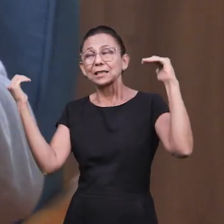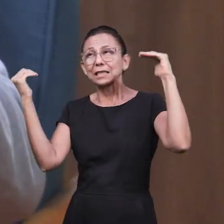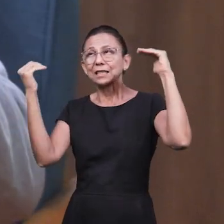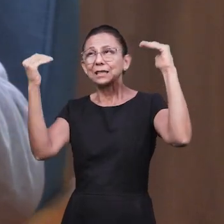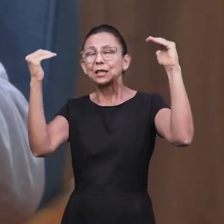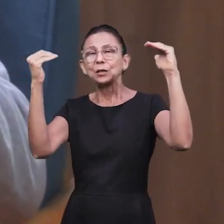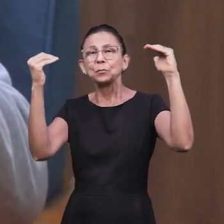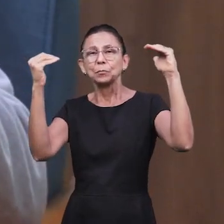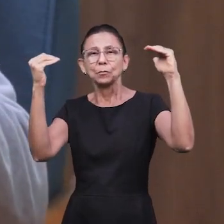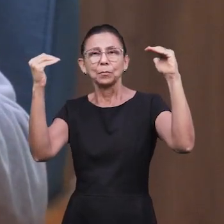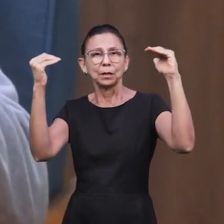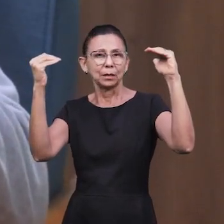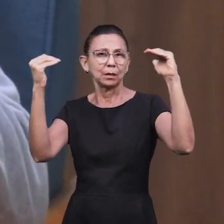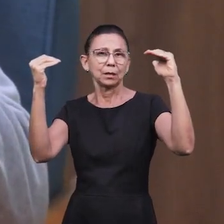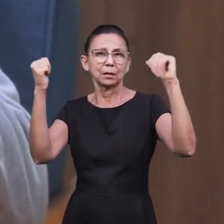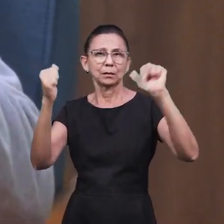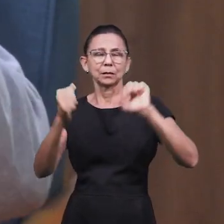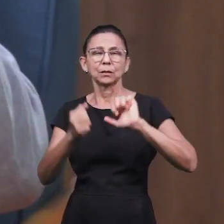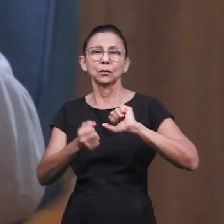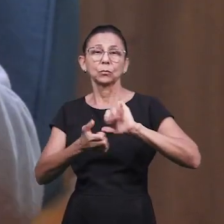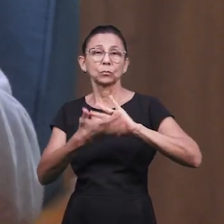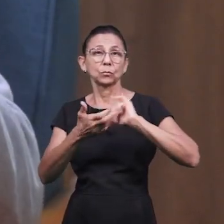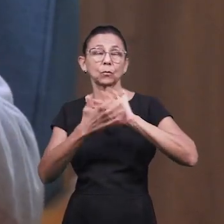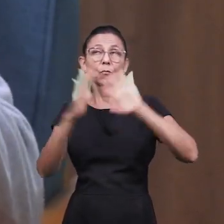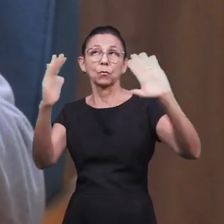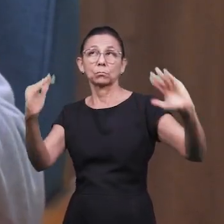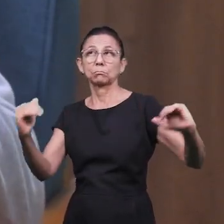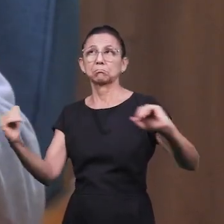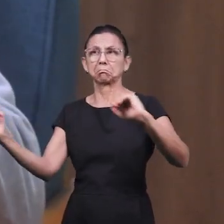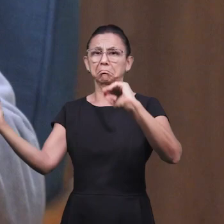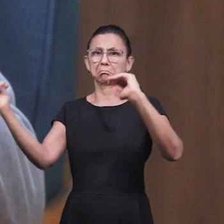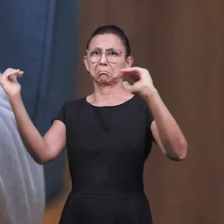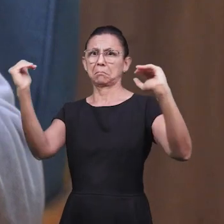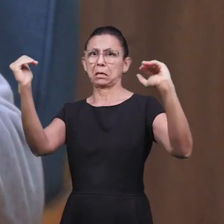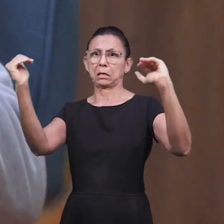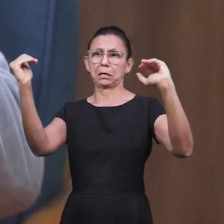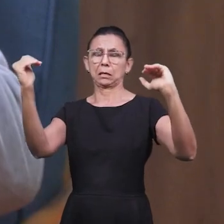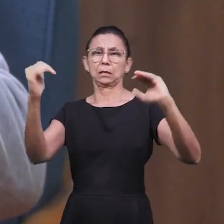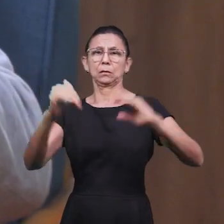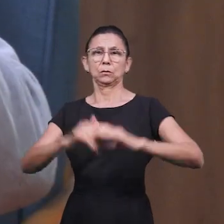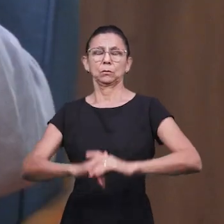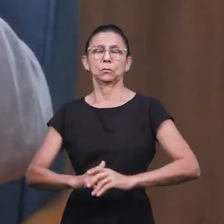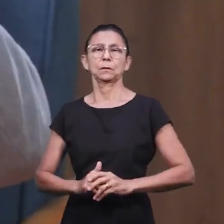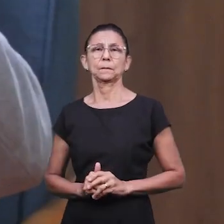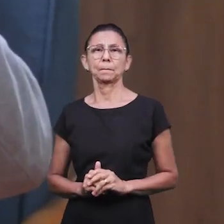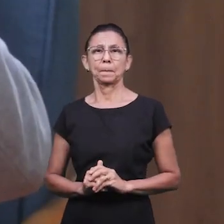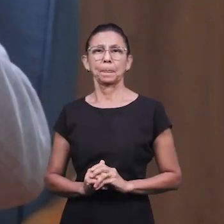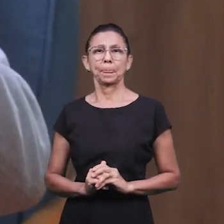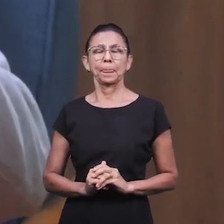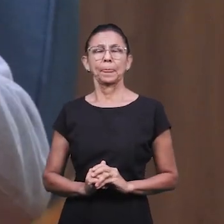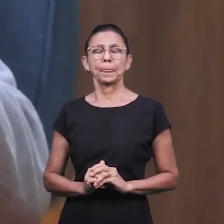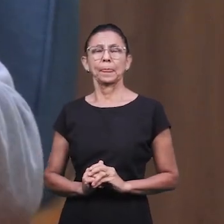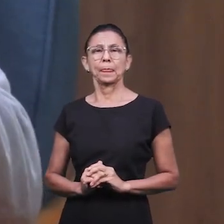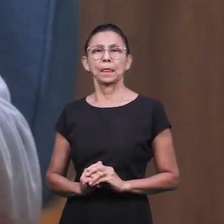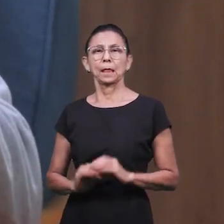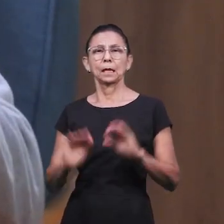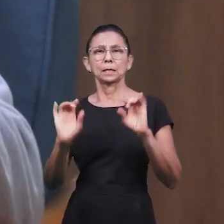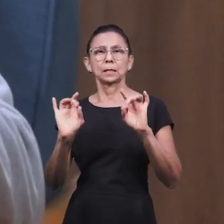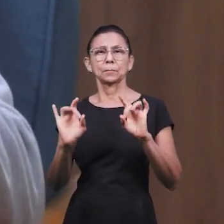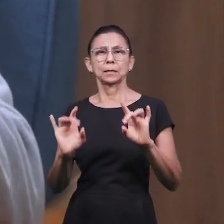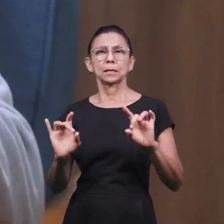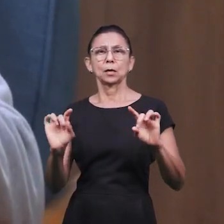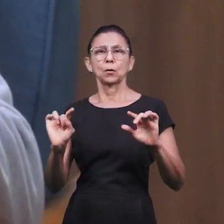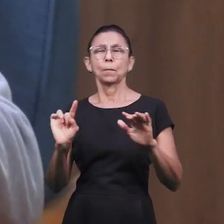louvores, o maior louvor, o louvor mais augusto, mais